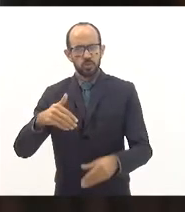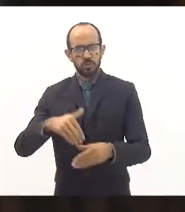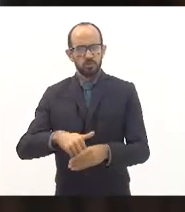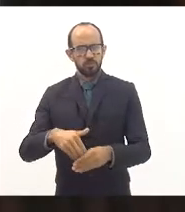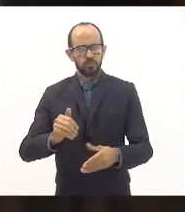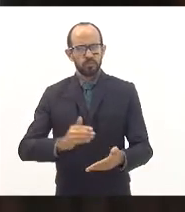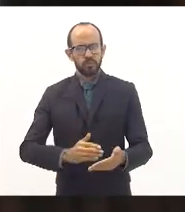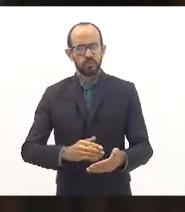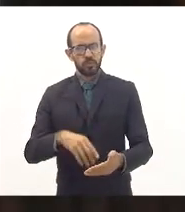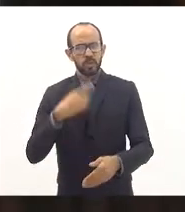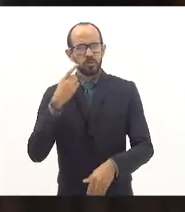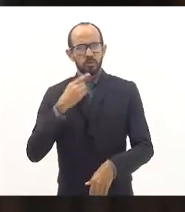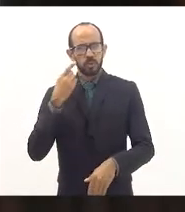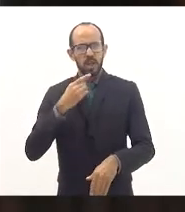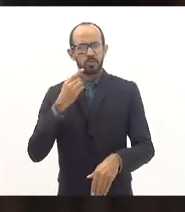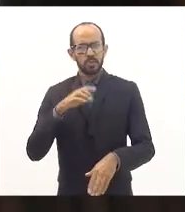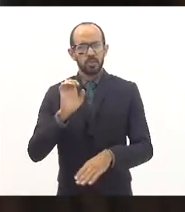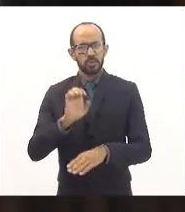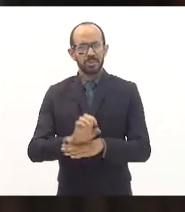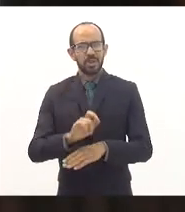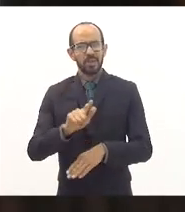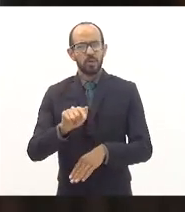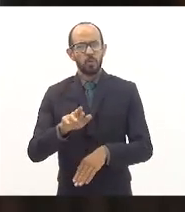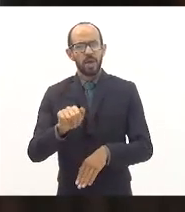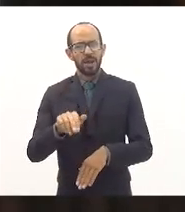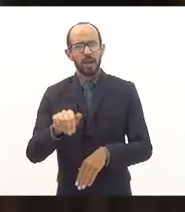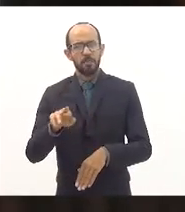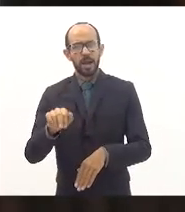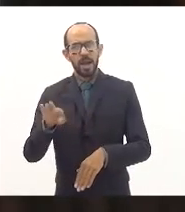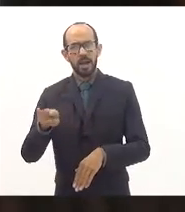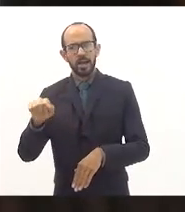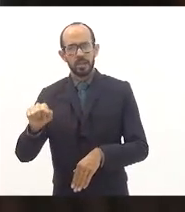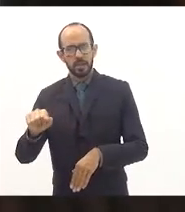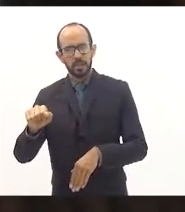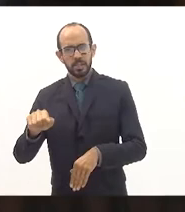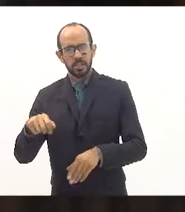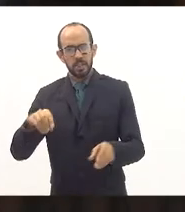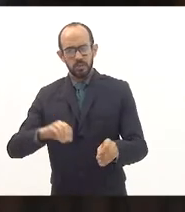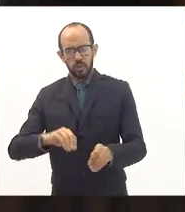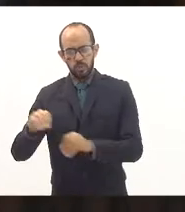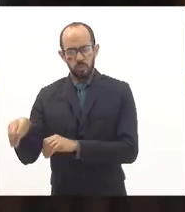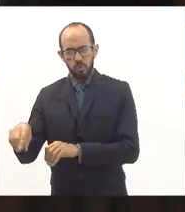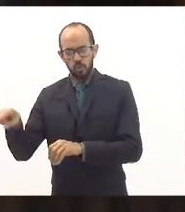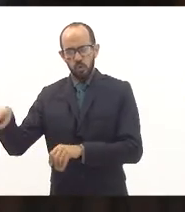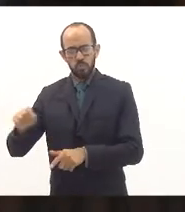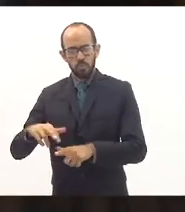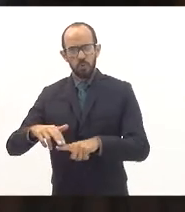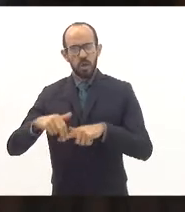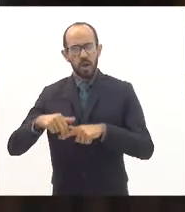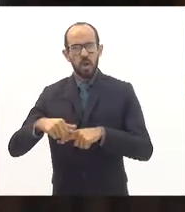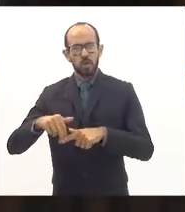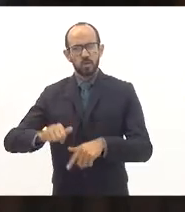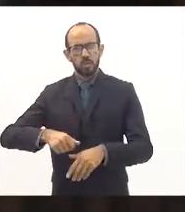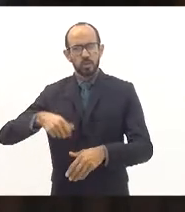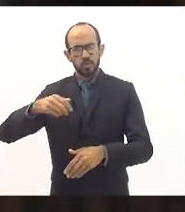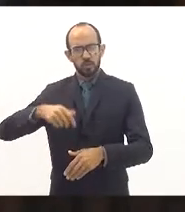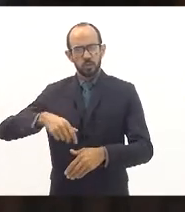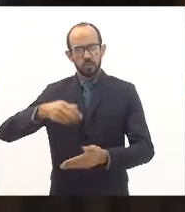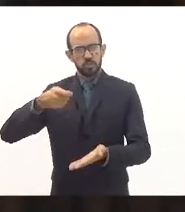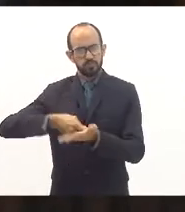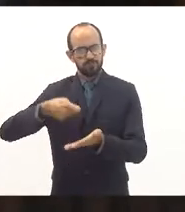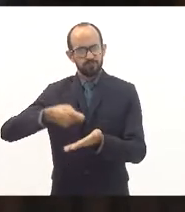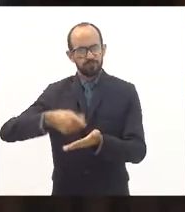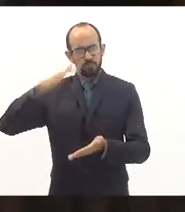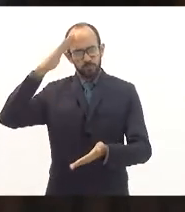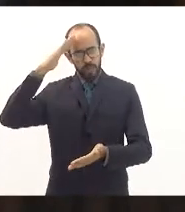pelo estado da Guanabara. Viveu no exílio depois do golpe militar brasileiro de 1964. Exilou-se